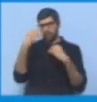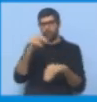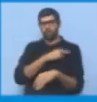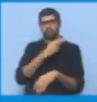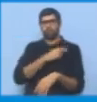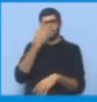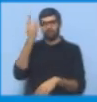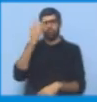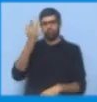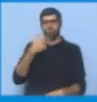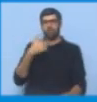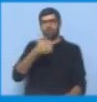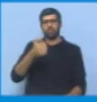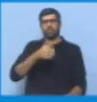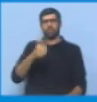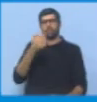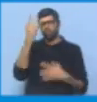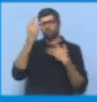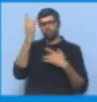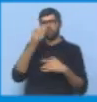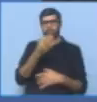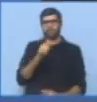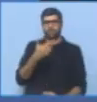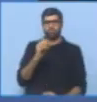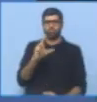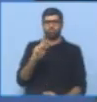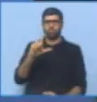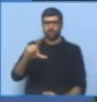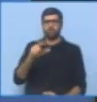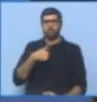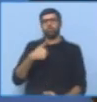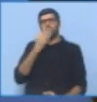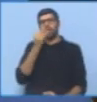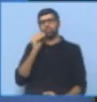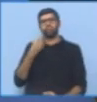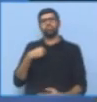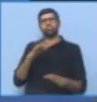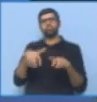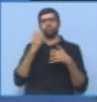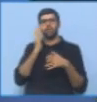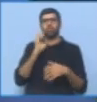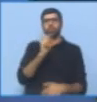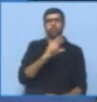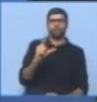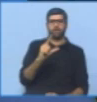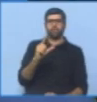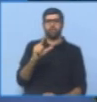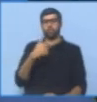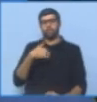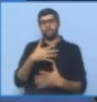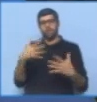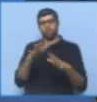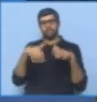Faculdade de Teologia, dou ao 5º ano, Teologia Pastoral. Os alunos do Seminário dos Olivais, do Seminário Maior de